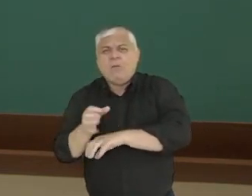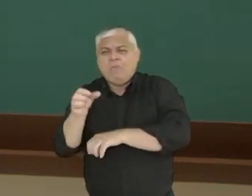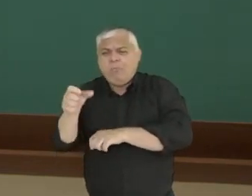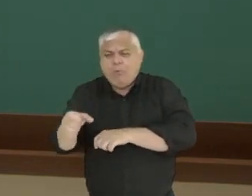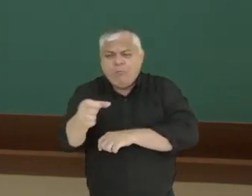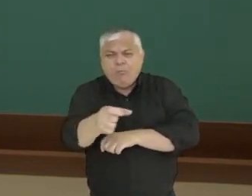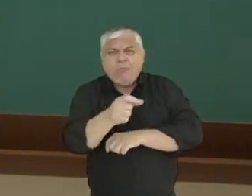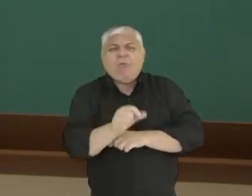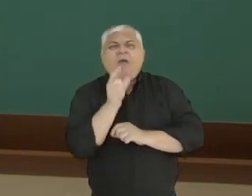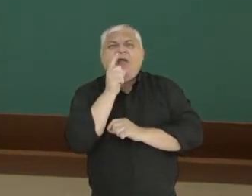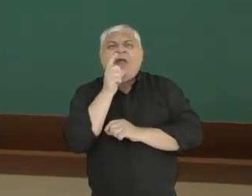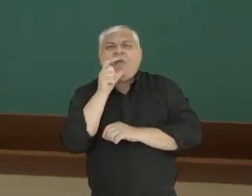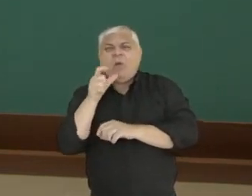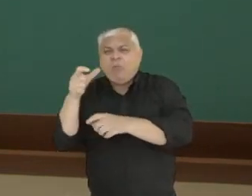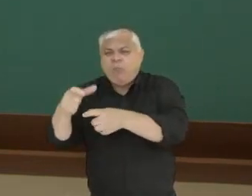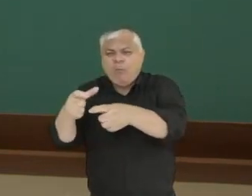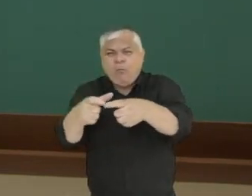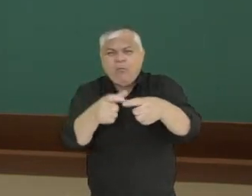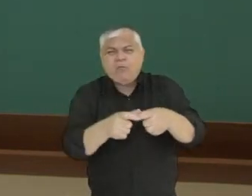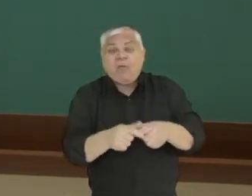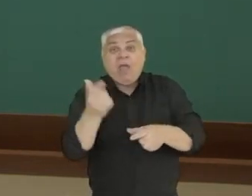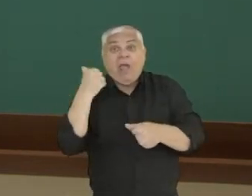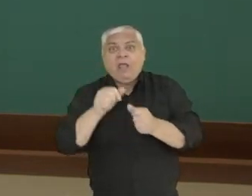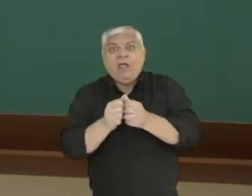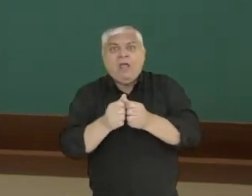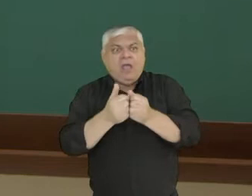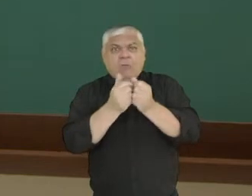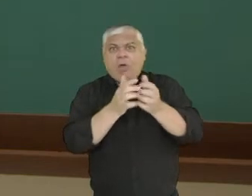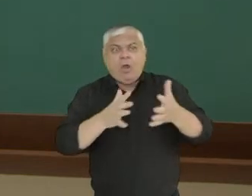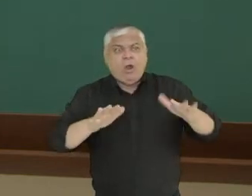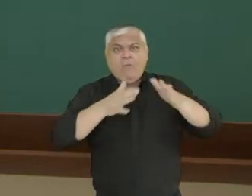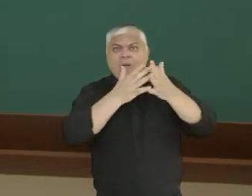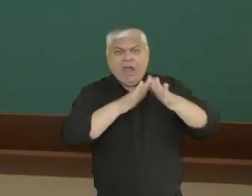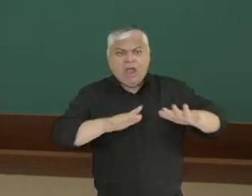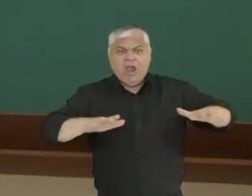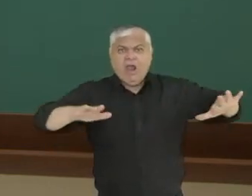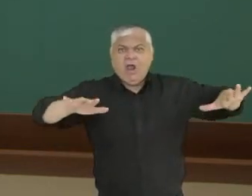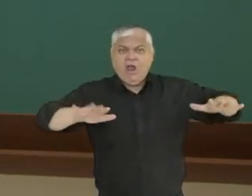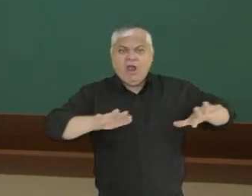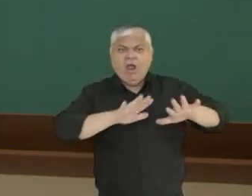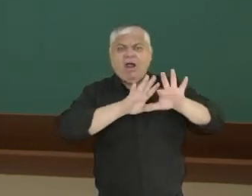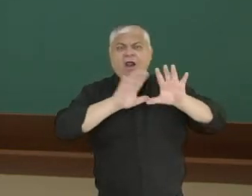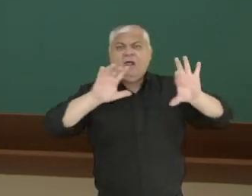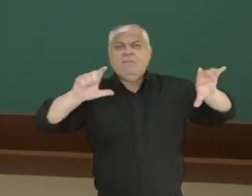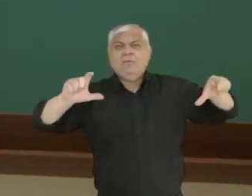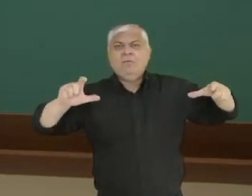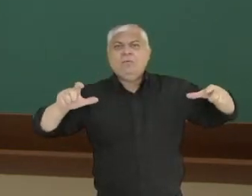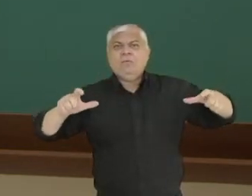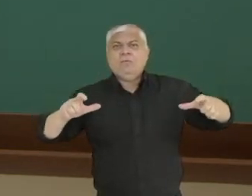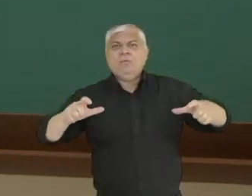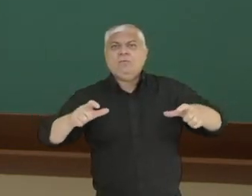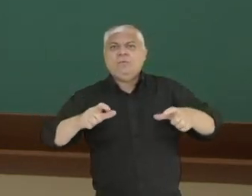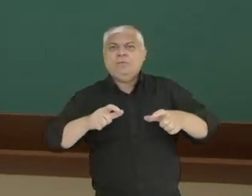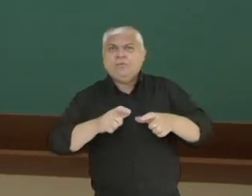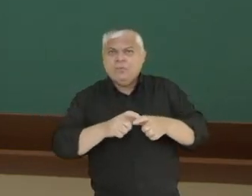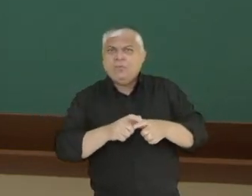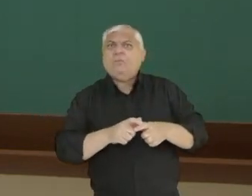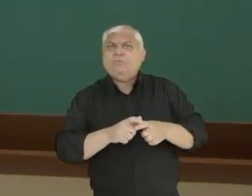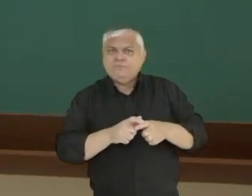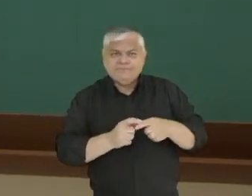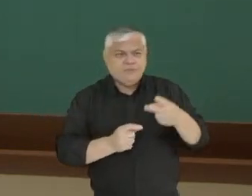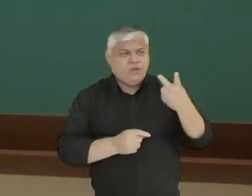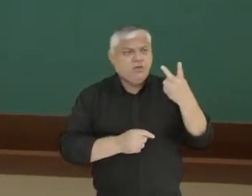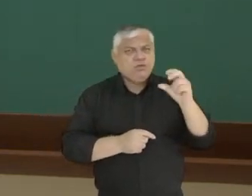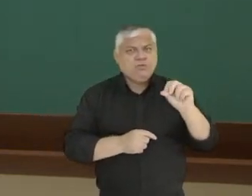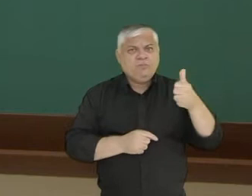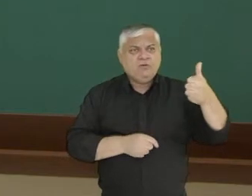água. Então, ao realizar o comparativo entre 1973 e 2014, percebe-se a redução desse mar, ou